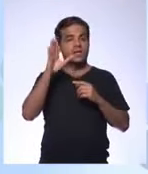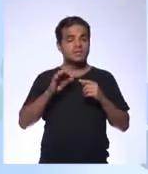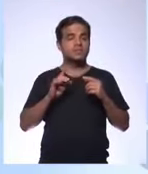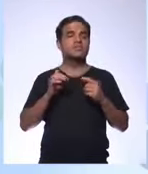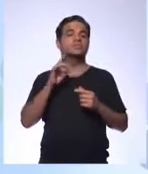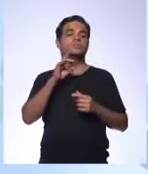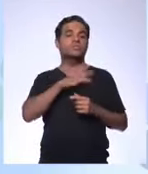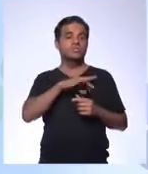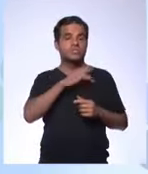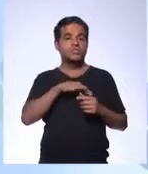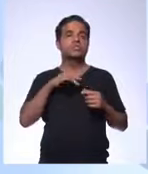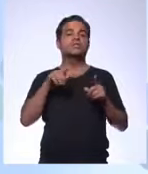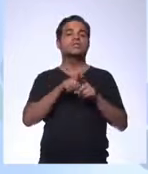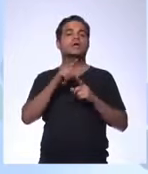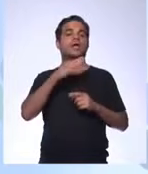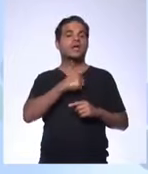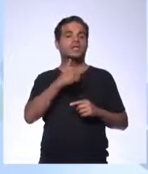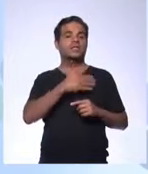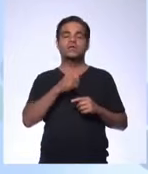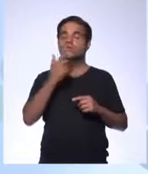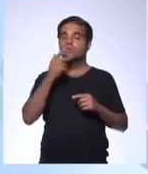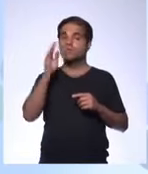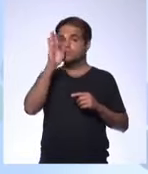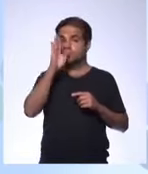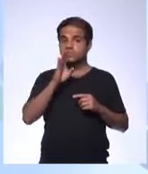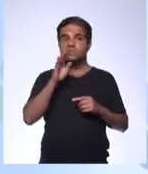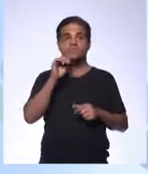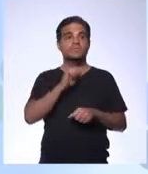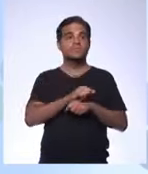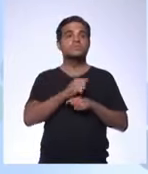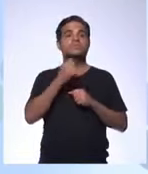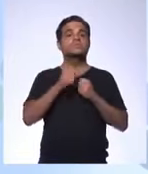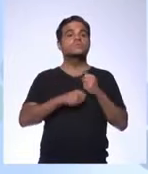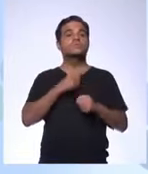e Argentina. E quando falamos do Brasil, nós paramos ali no ano de